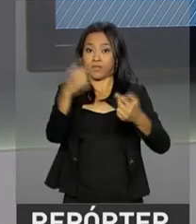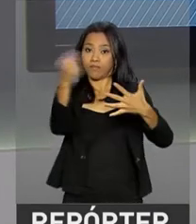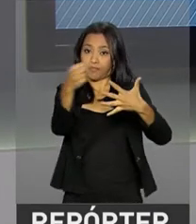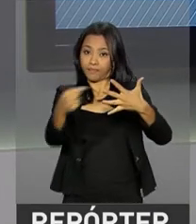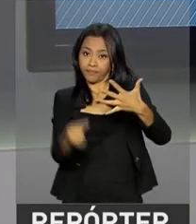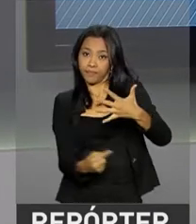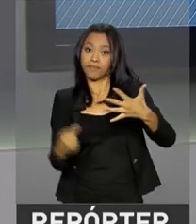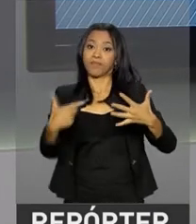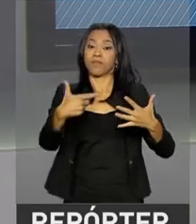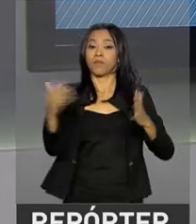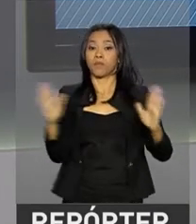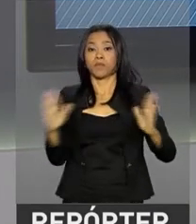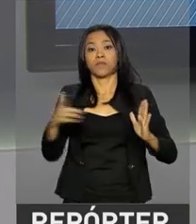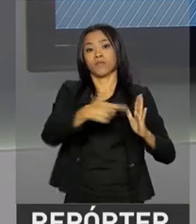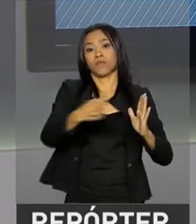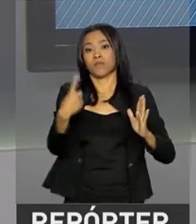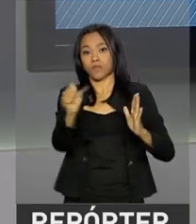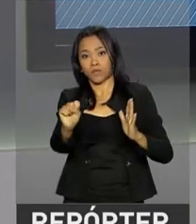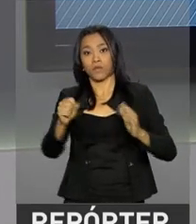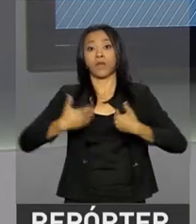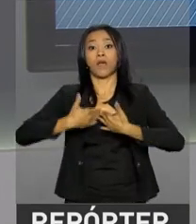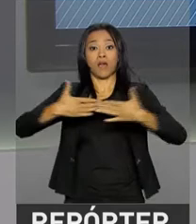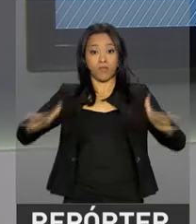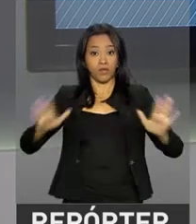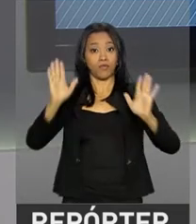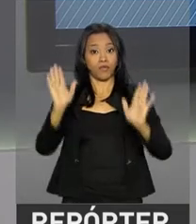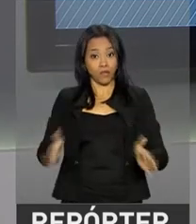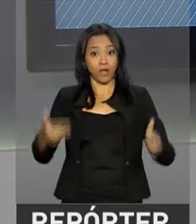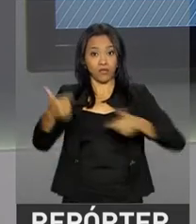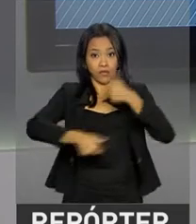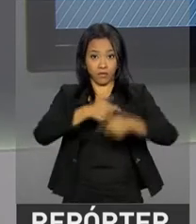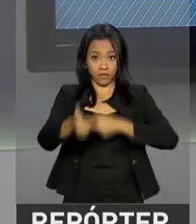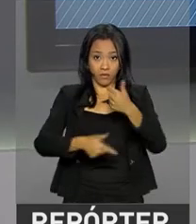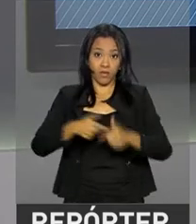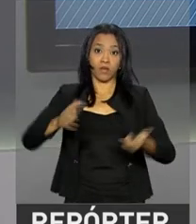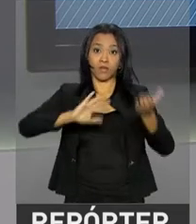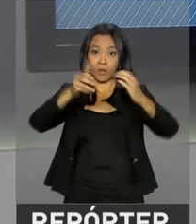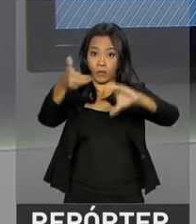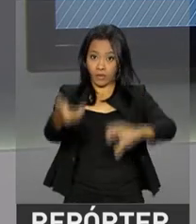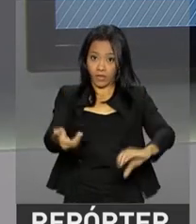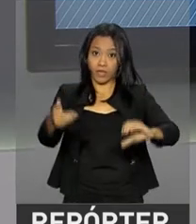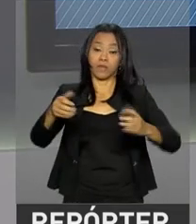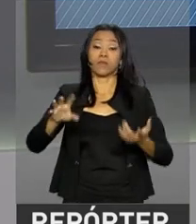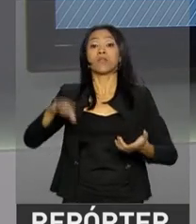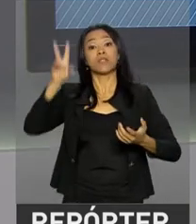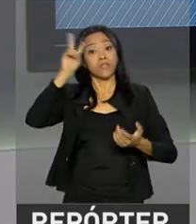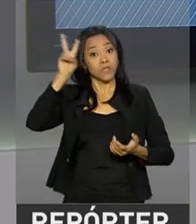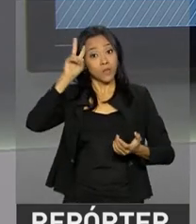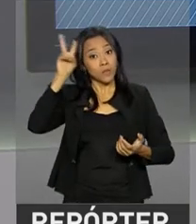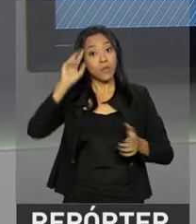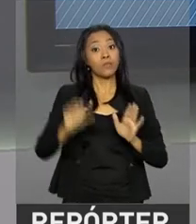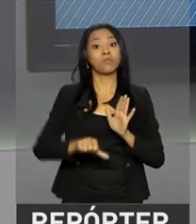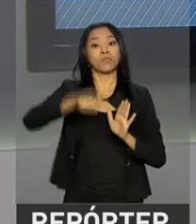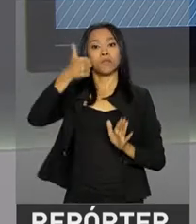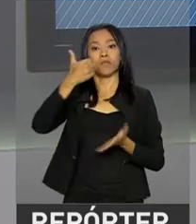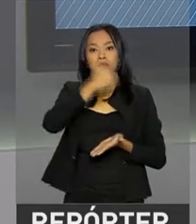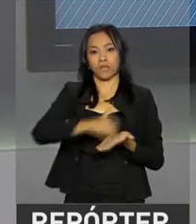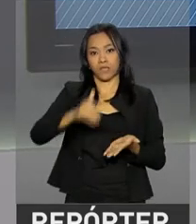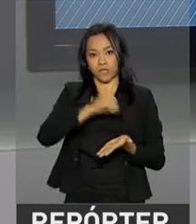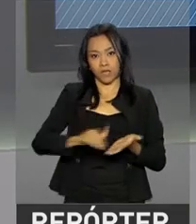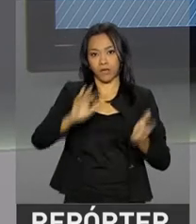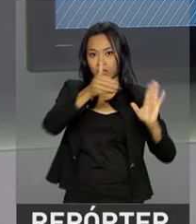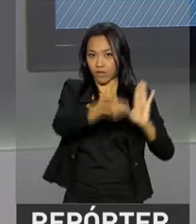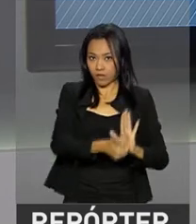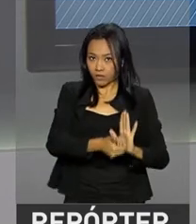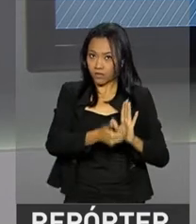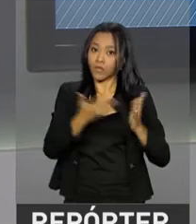congresso reabrir os trabalhos nesta segunda feira na mensagem lida pelo primeiro-secretário da câmara deputado fernando giacobo